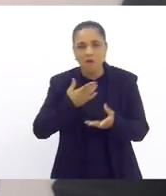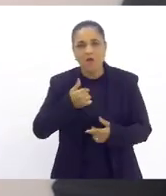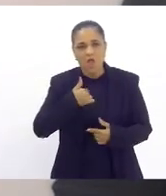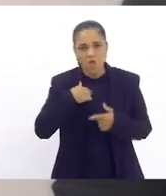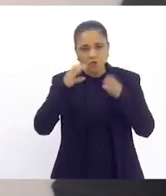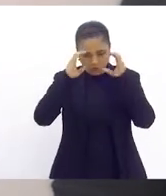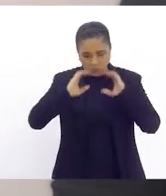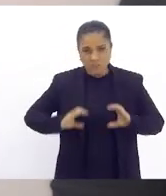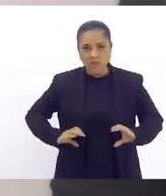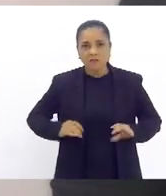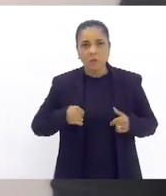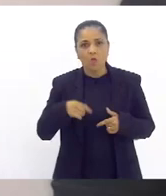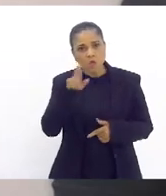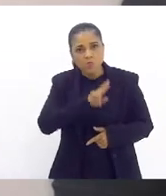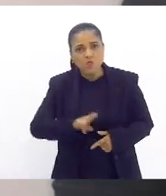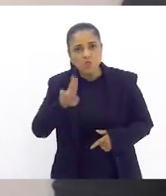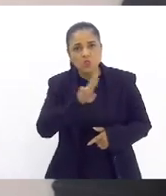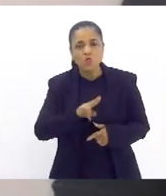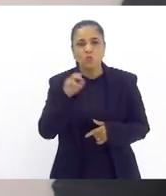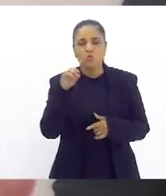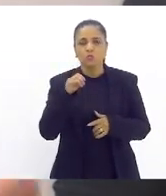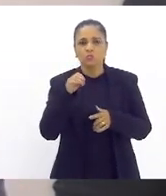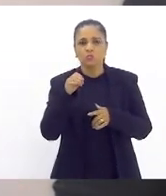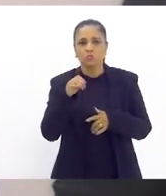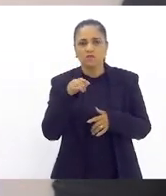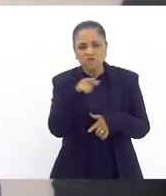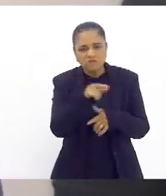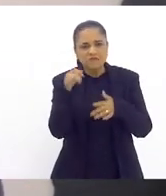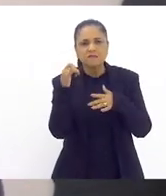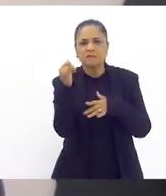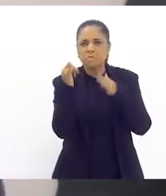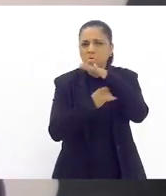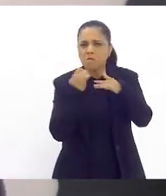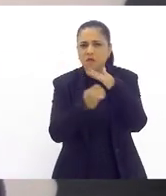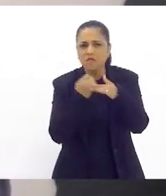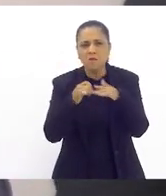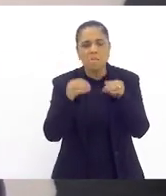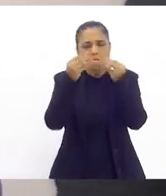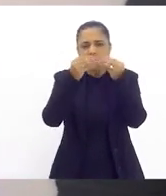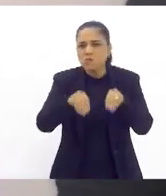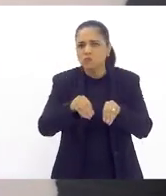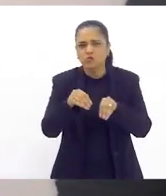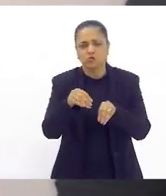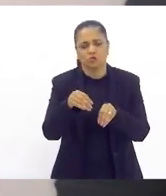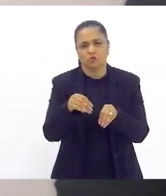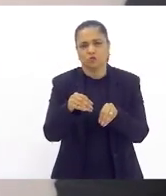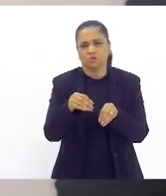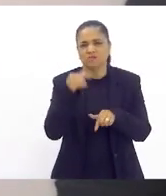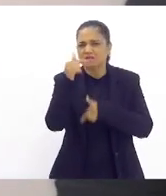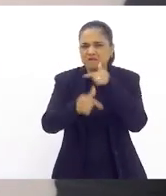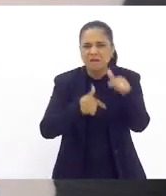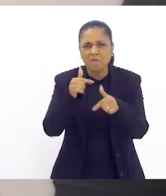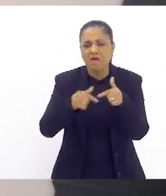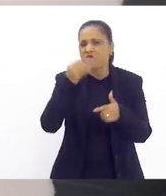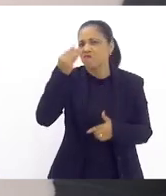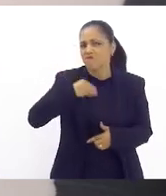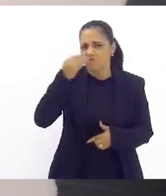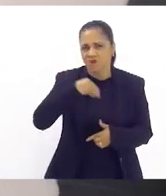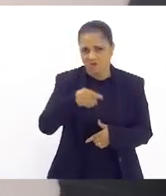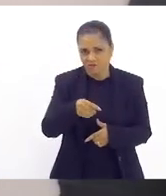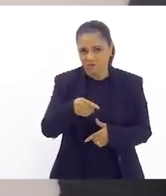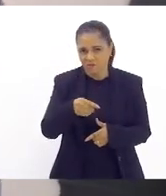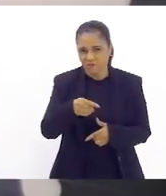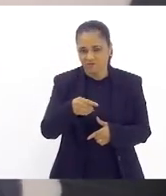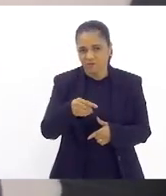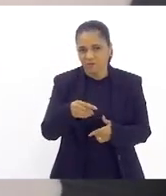como cidadão como usuário sou usuário sei que vocês prestem um péssimo serviço então por favor acho que não